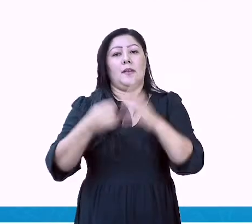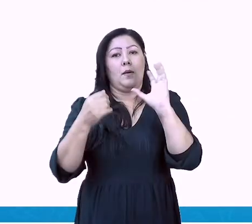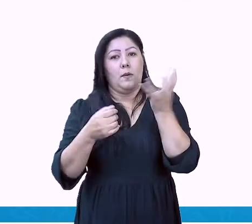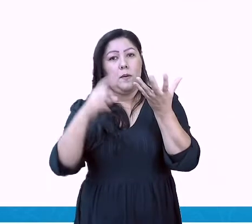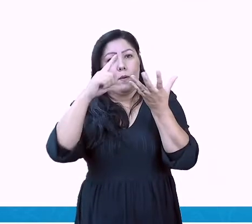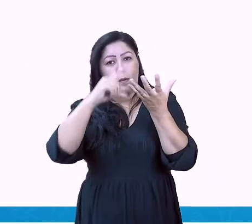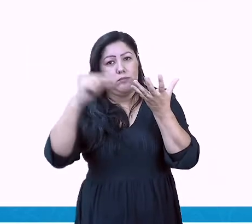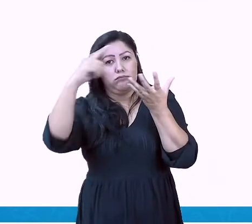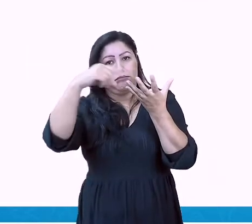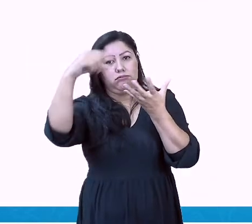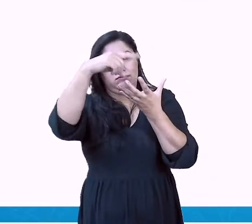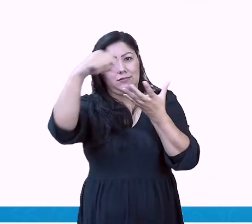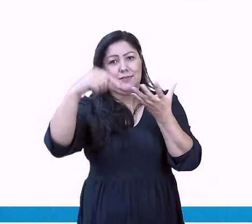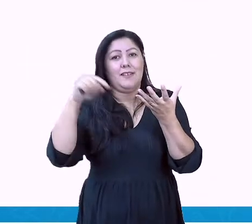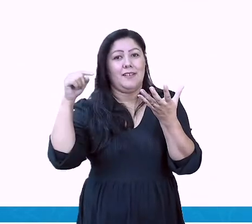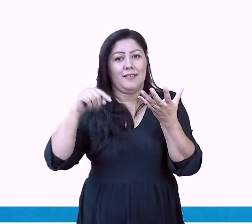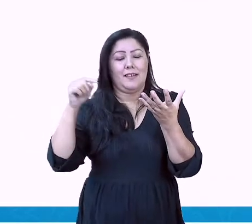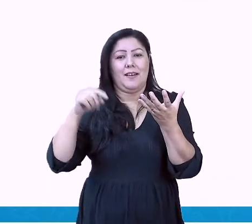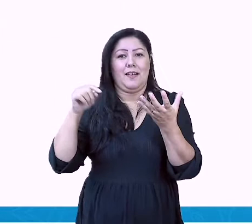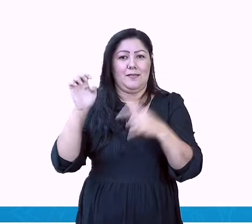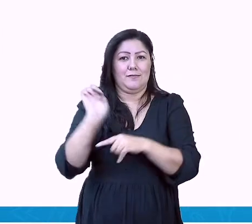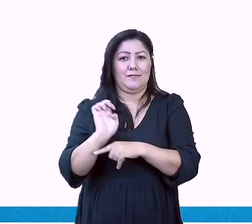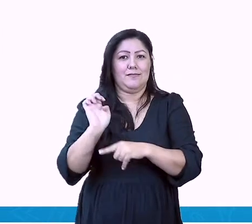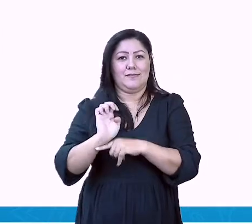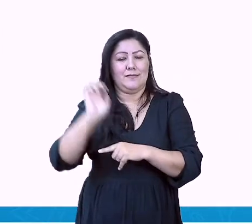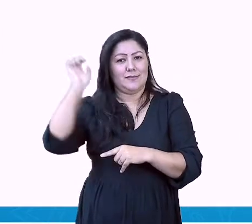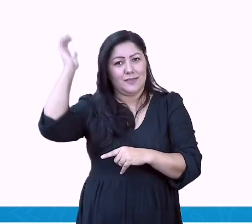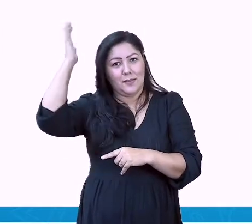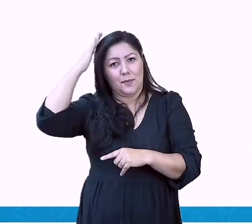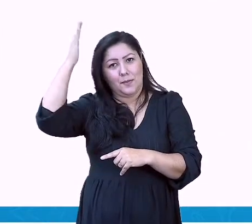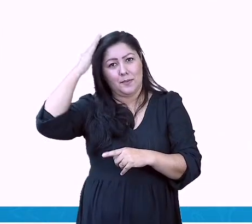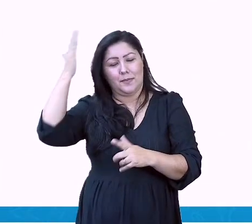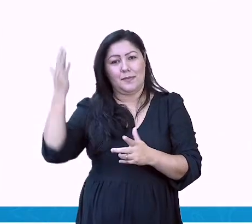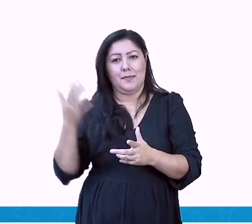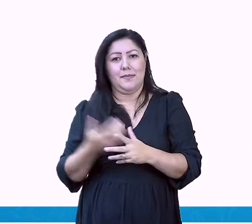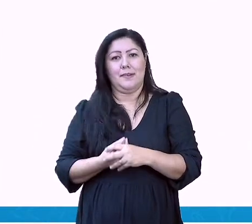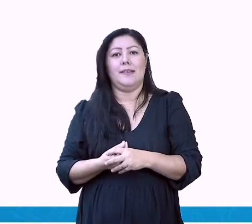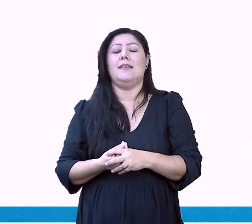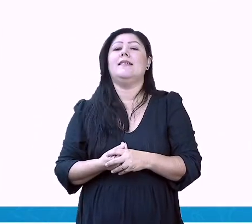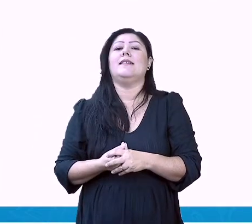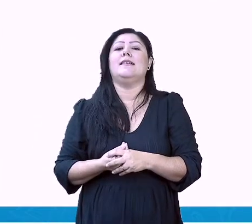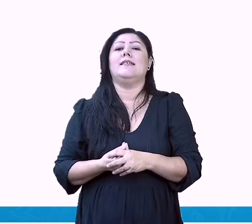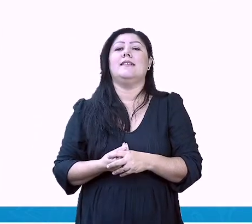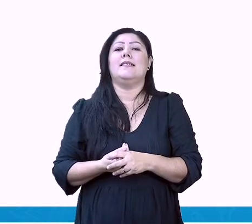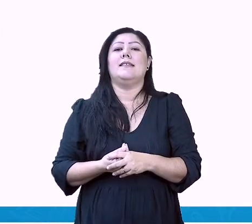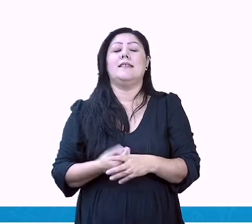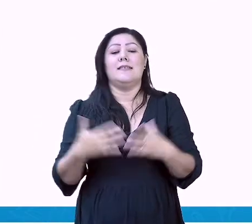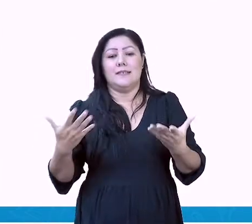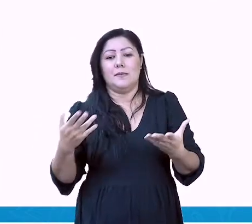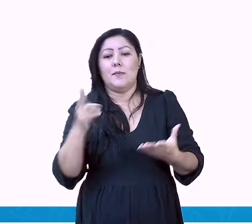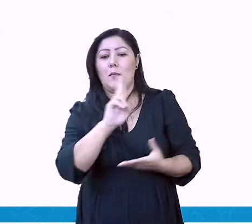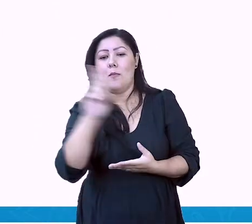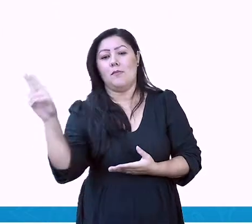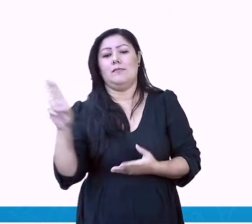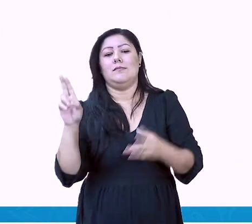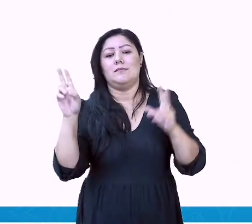é o pinheiro do Paraná, motivo pelo qual também é conhecido como mata de